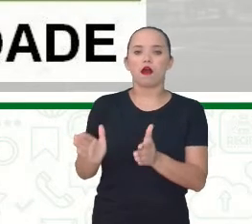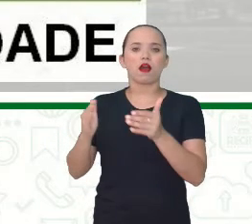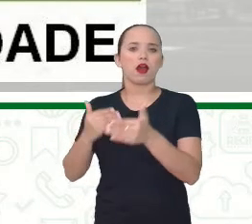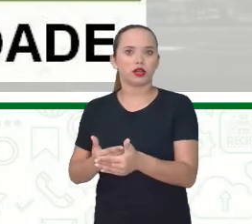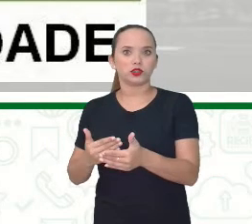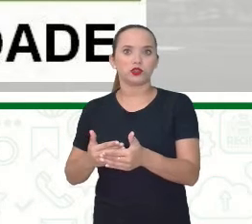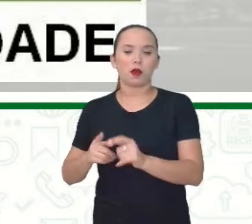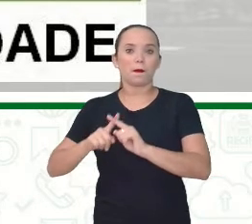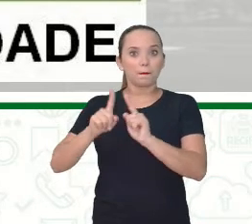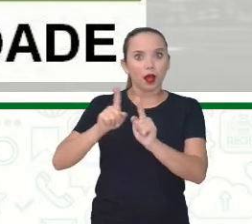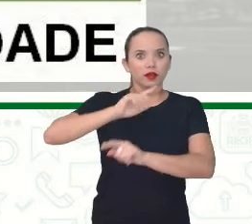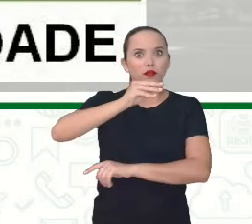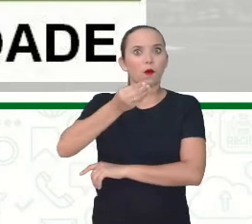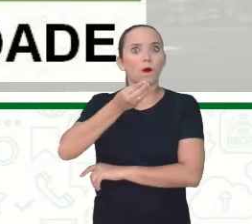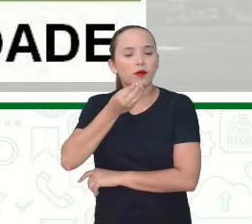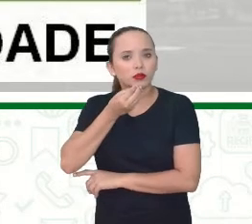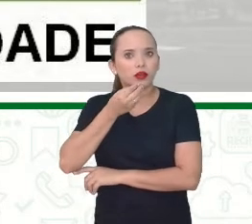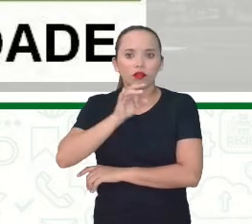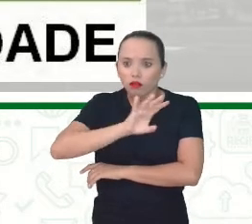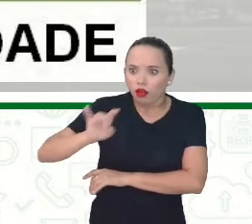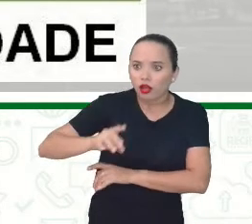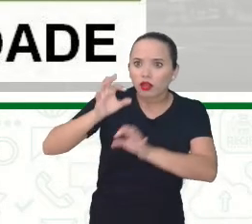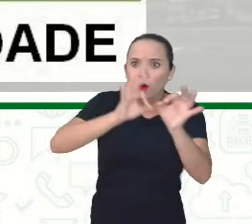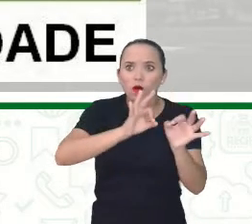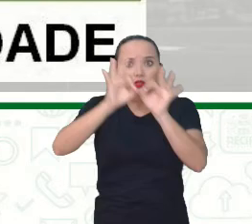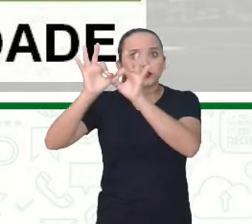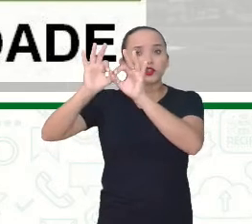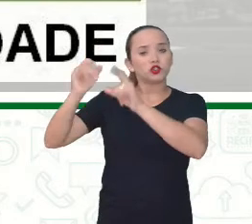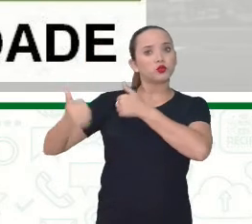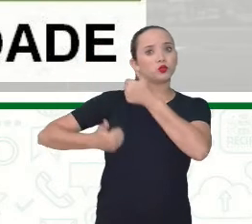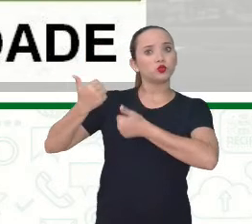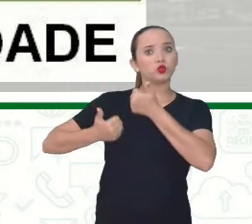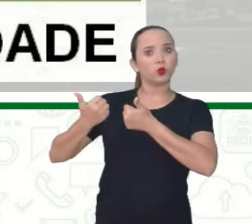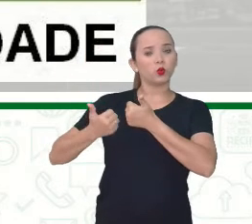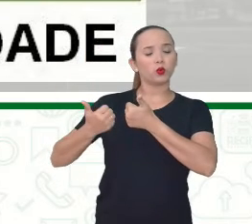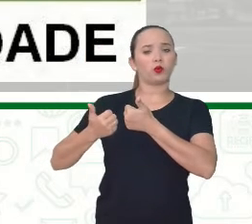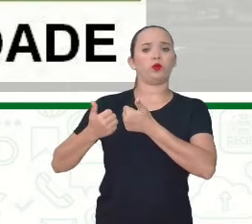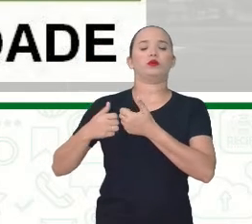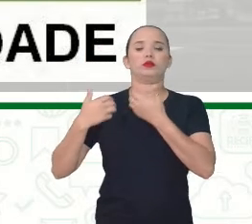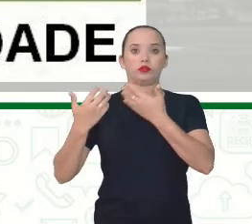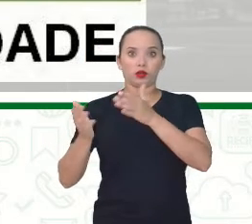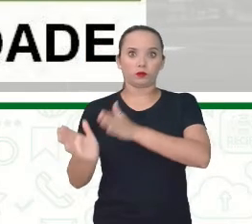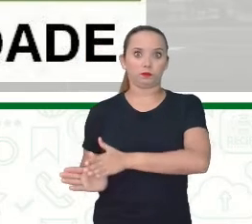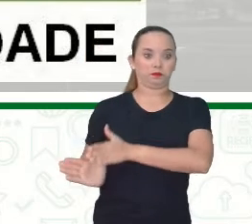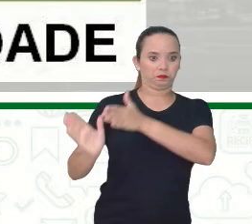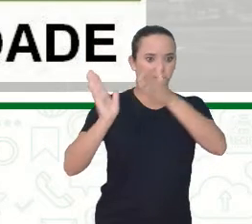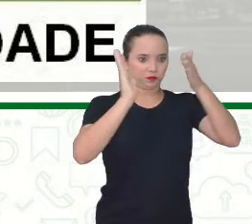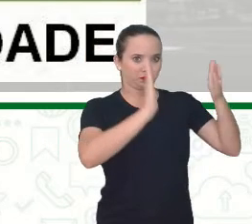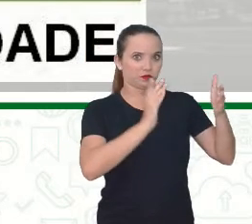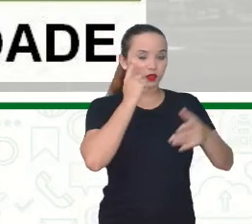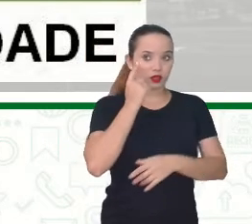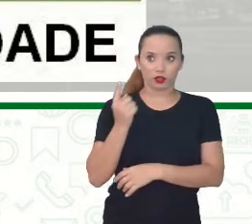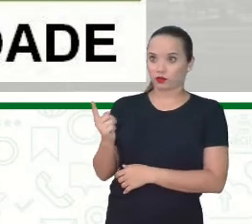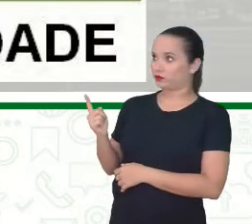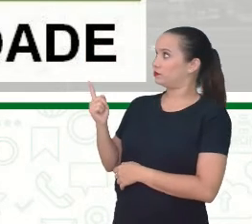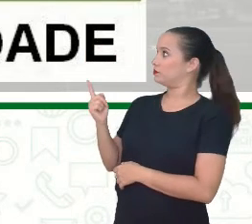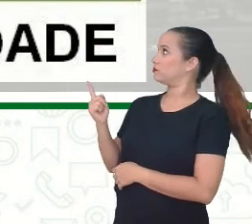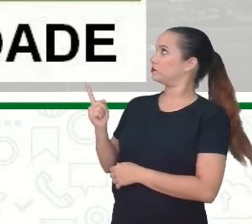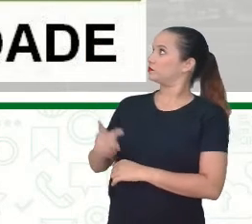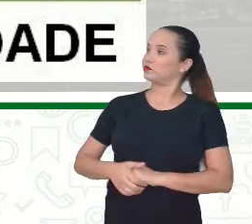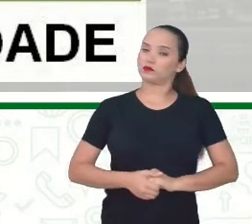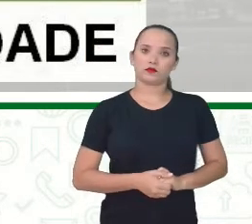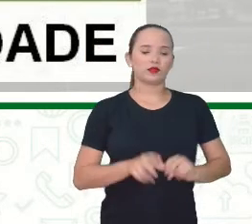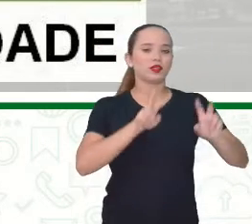o jogo a partir dali do muro. Então, nesse sentido, a gente passa para o segundo quadrinho que mostra a questão da